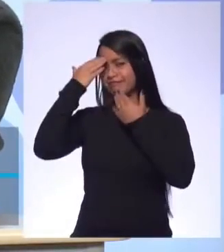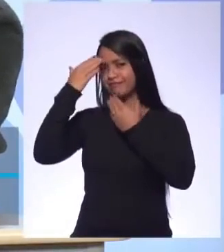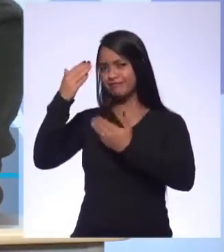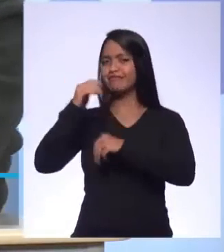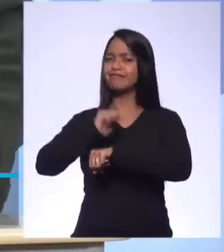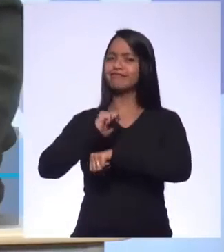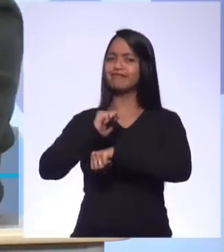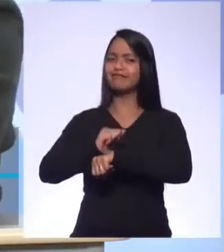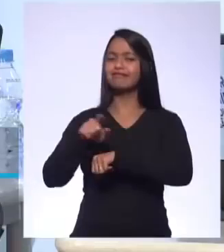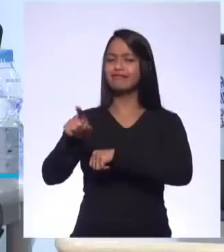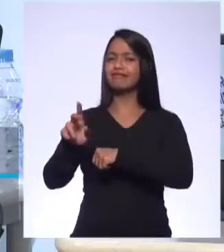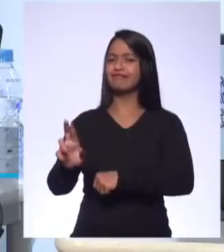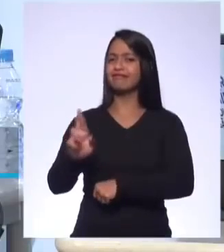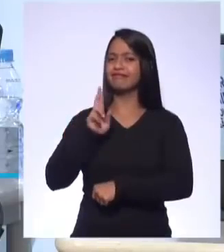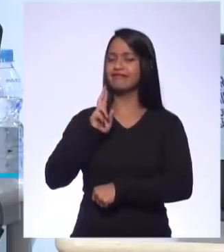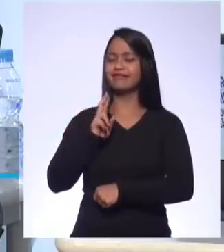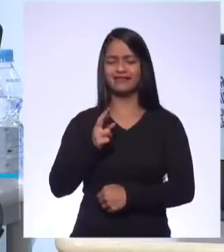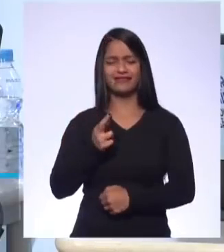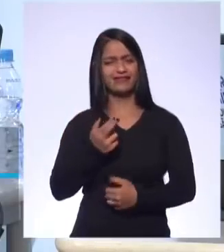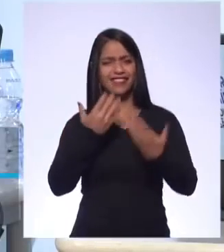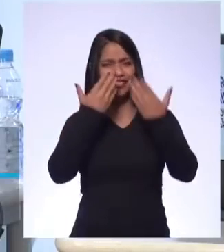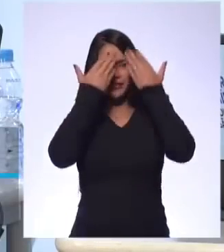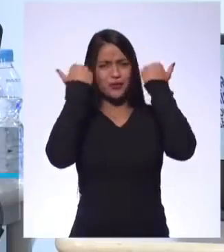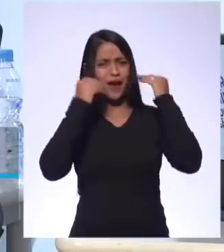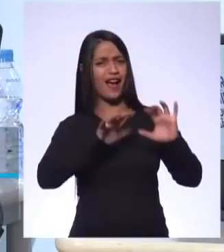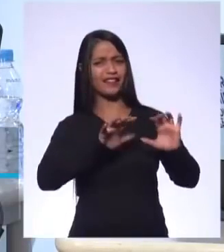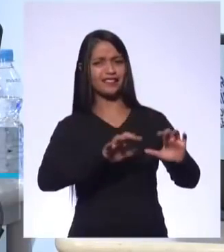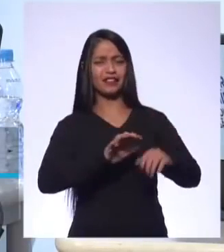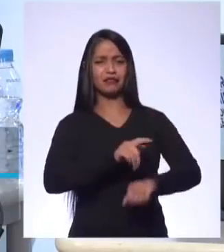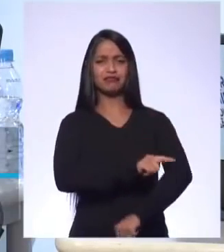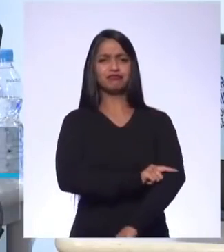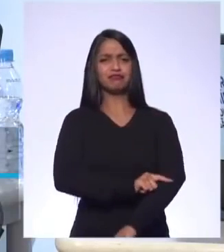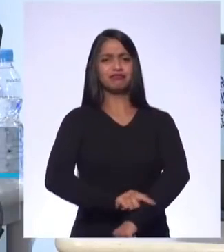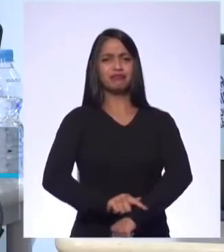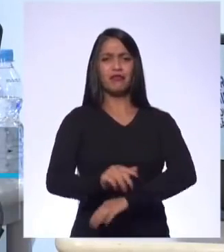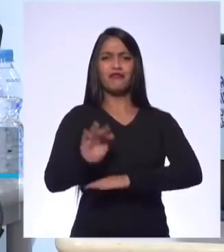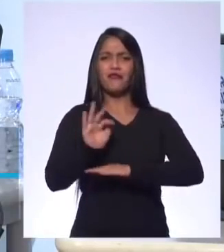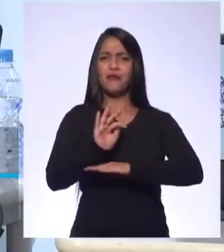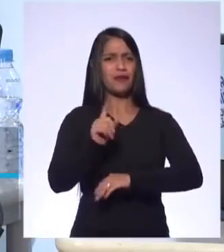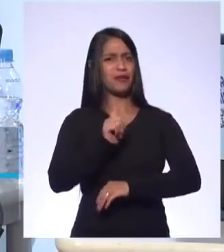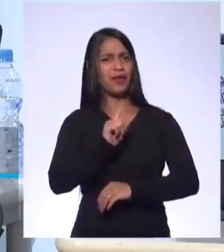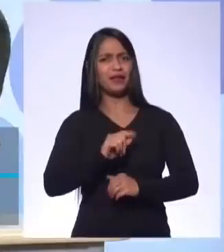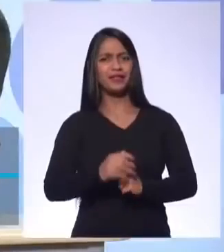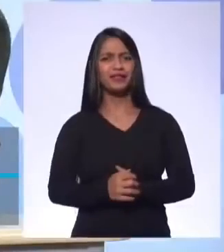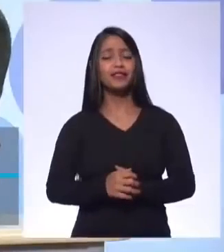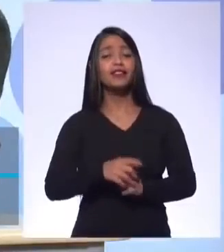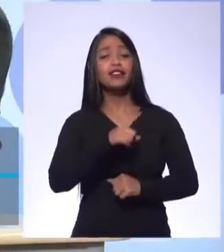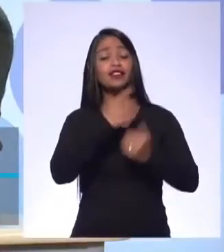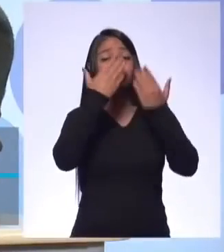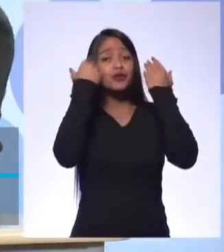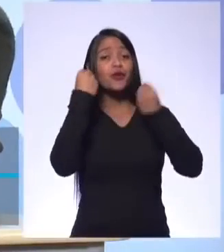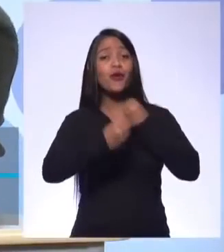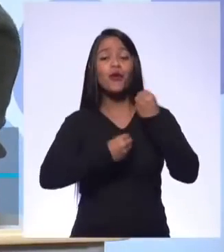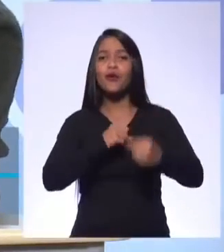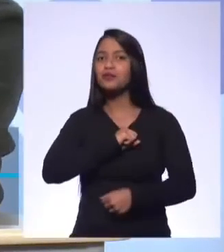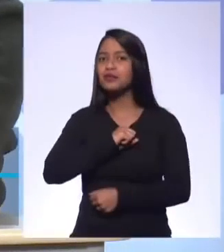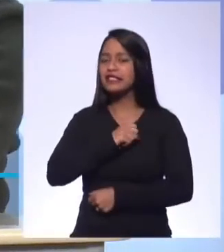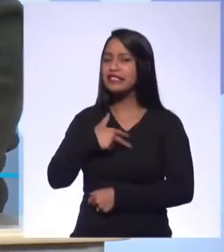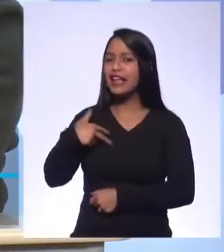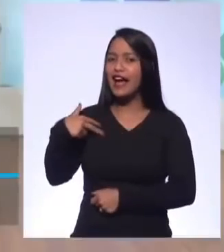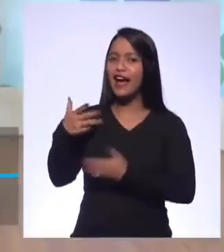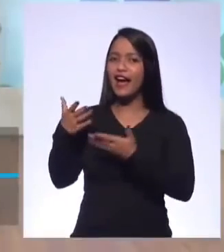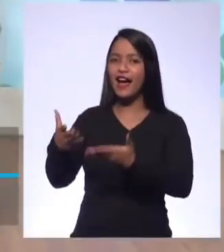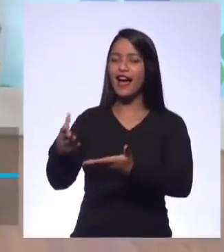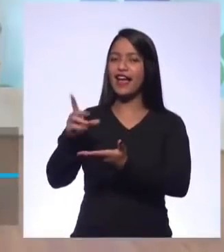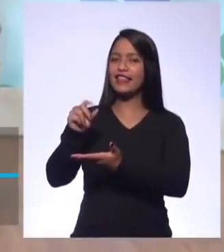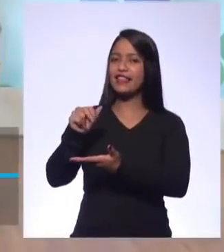retorno. Esse não seria o Jonas. Agora, como seria o Jonas realmente? Salve, Dani! E aí, beleza?